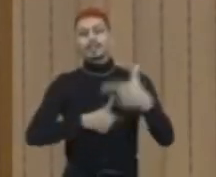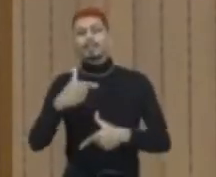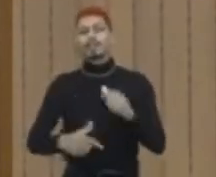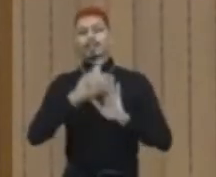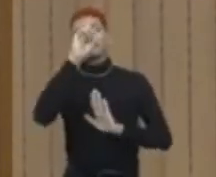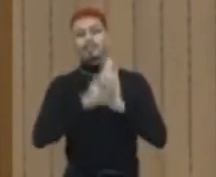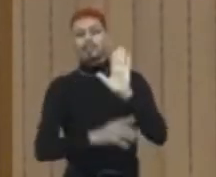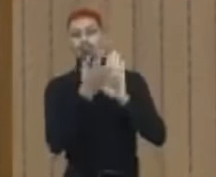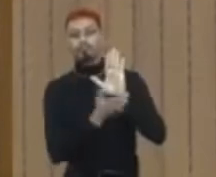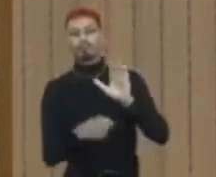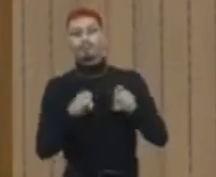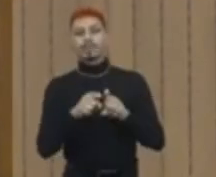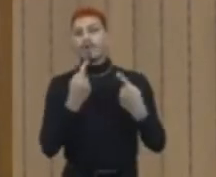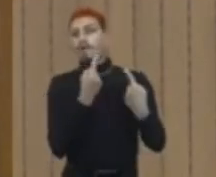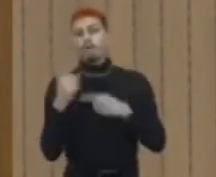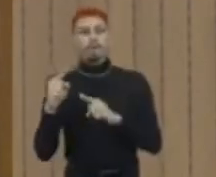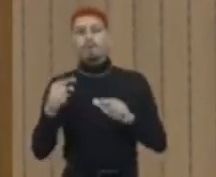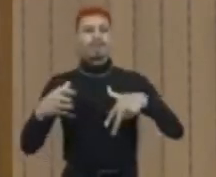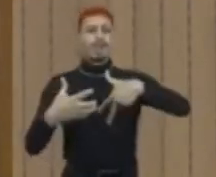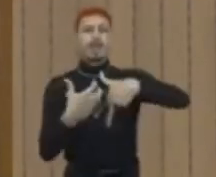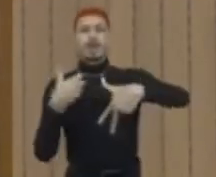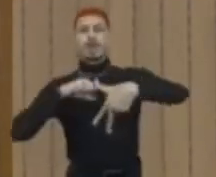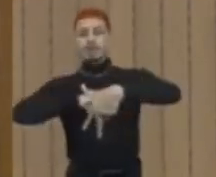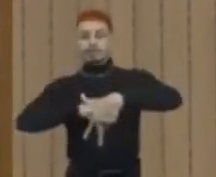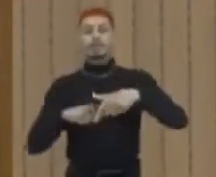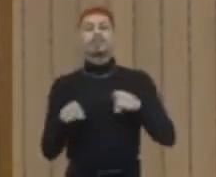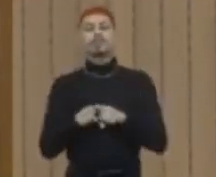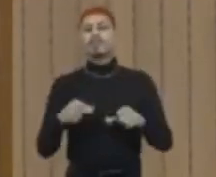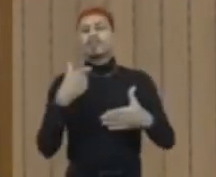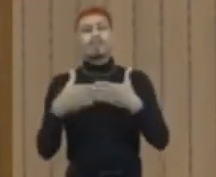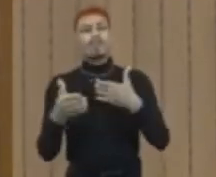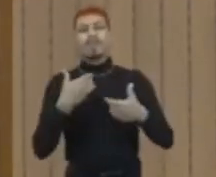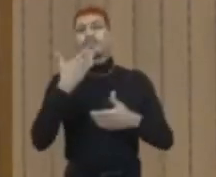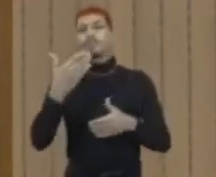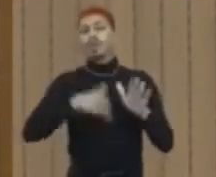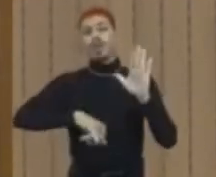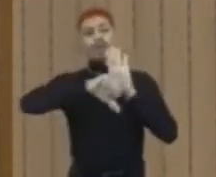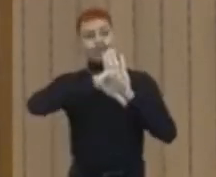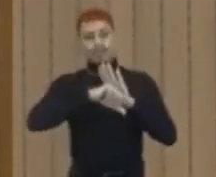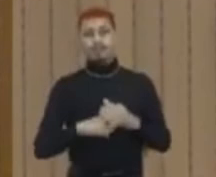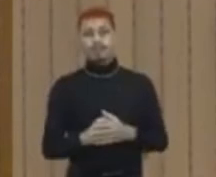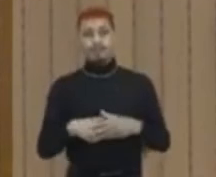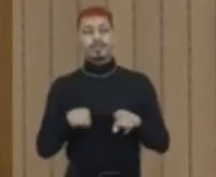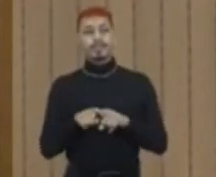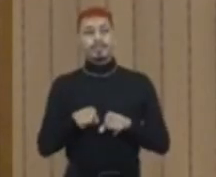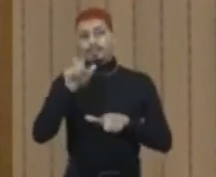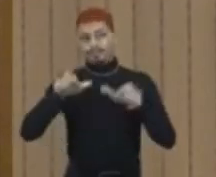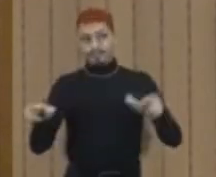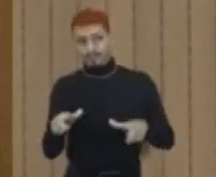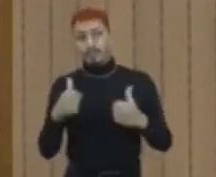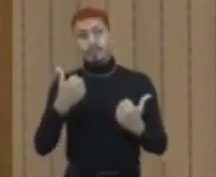direitos humanos, combate à corrupção e todo tipo de crime. E, acima de tudo, respeito com a coisa pública,